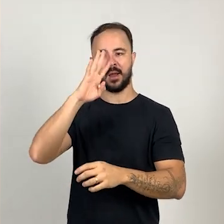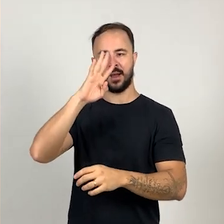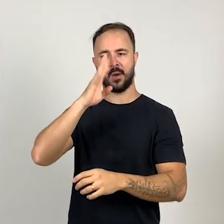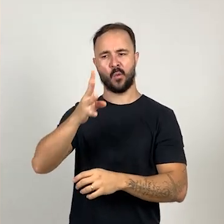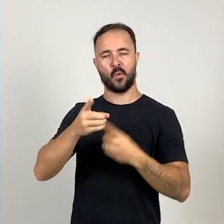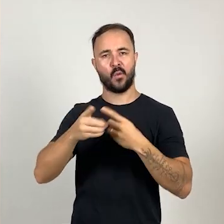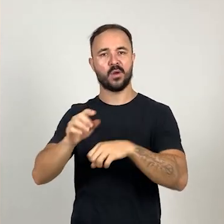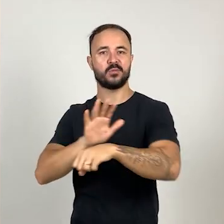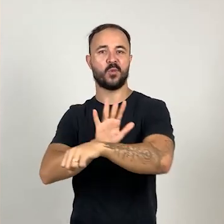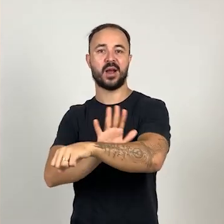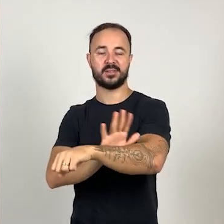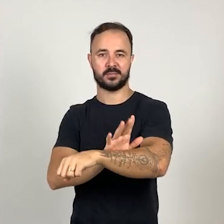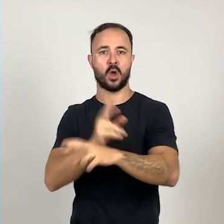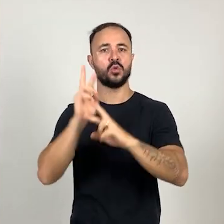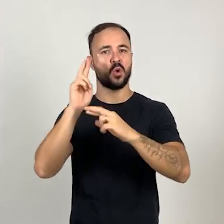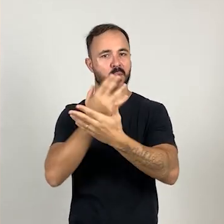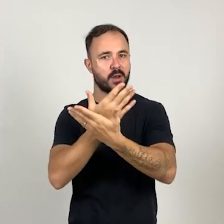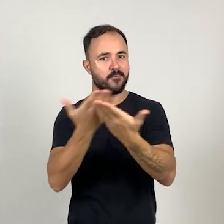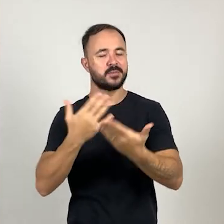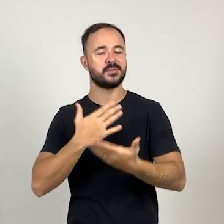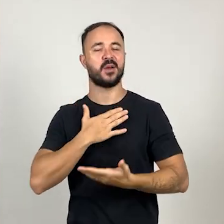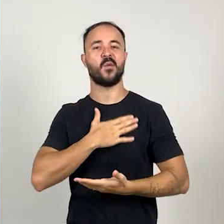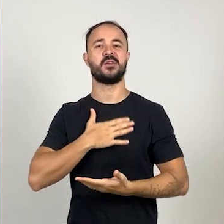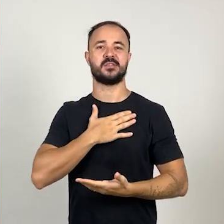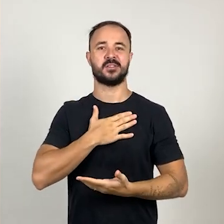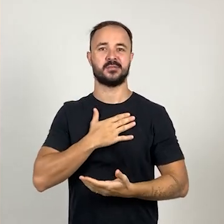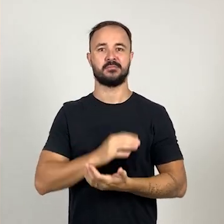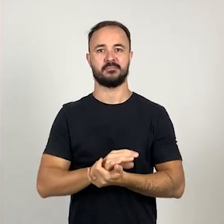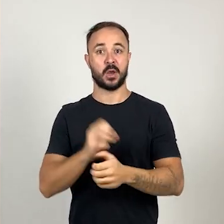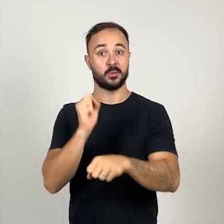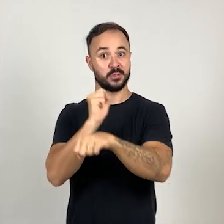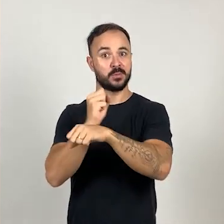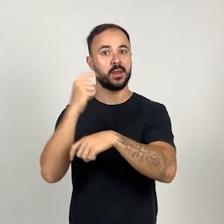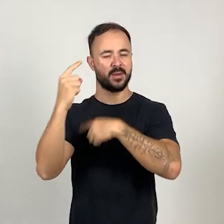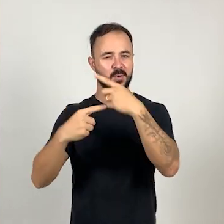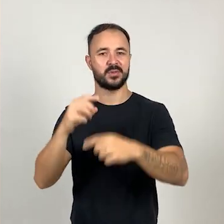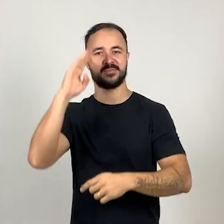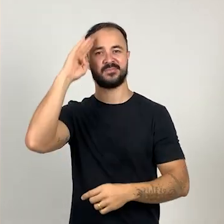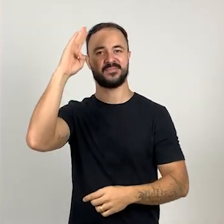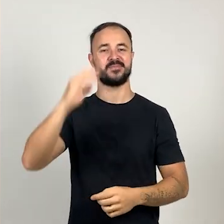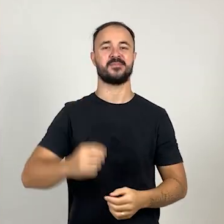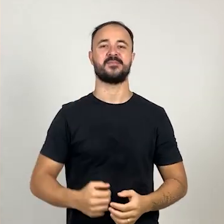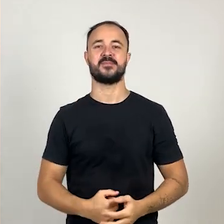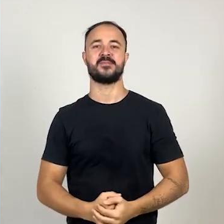o Racismo. Espero que tenham gostado e eu aguardo vocês na próxima. Até lá!